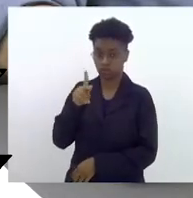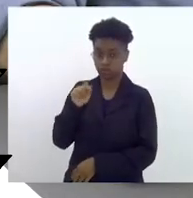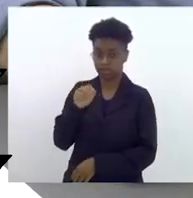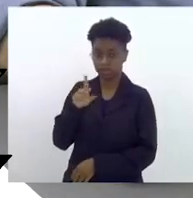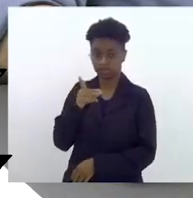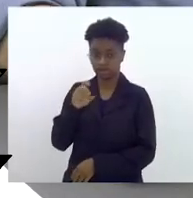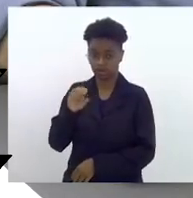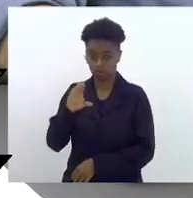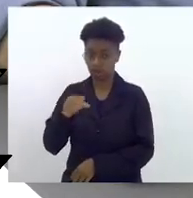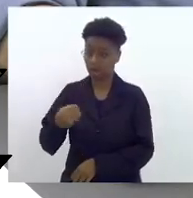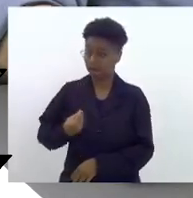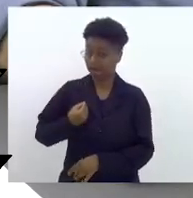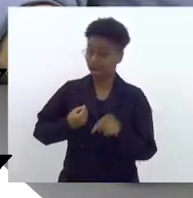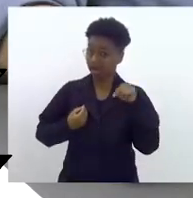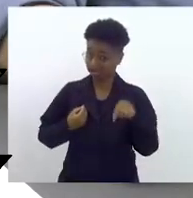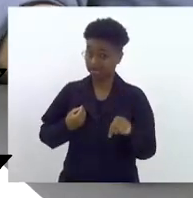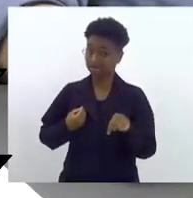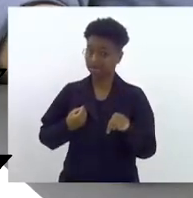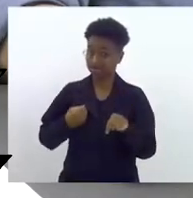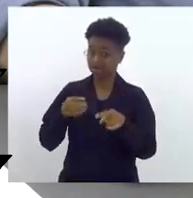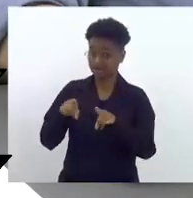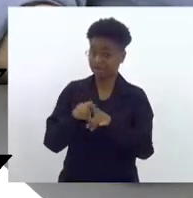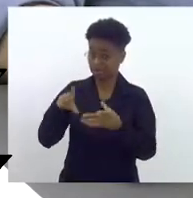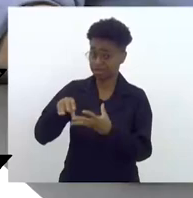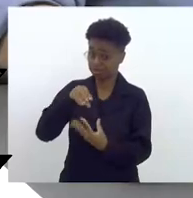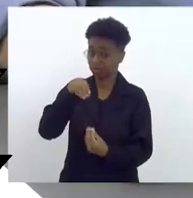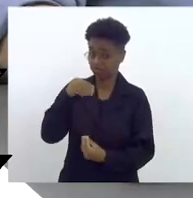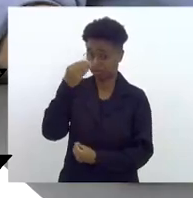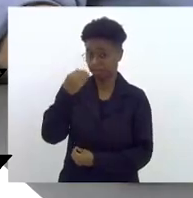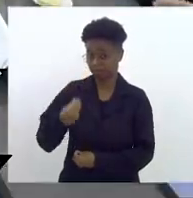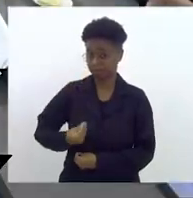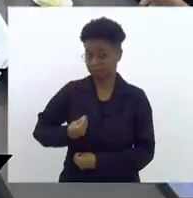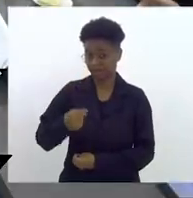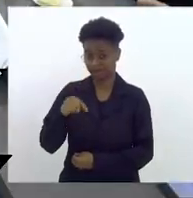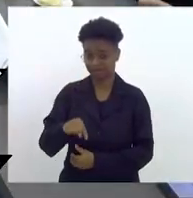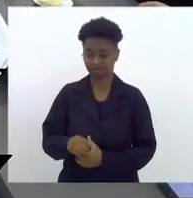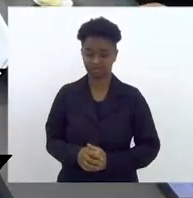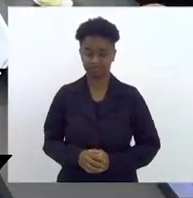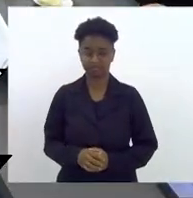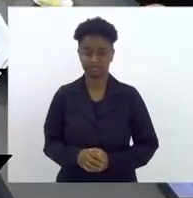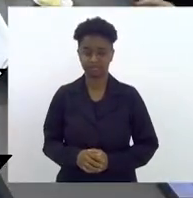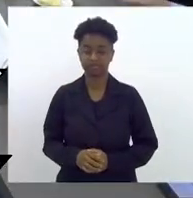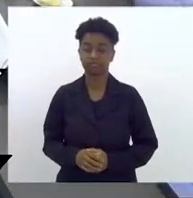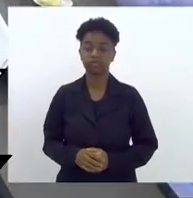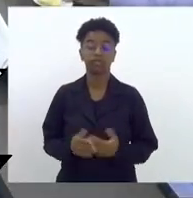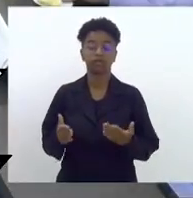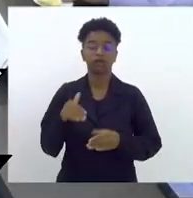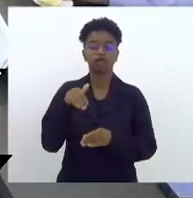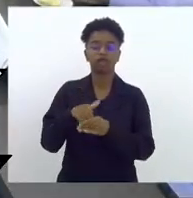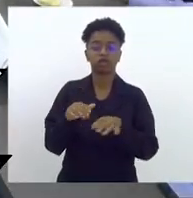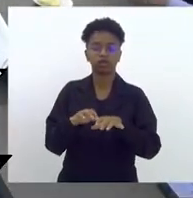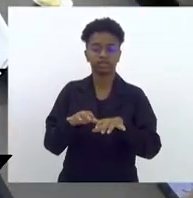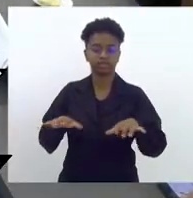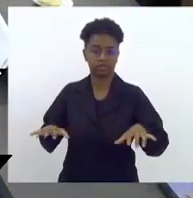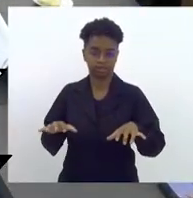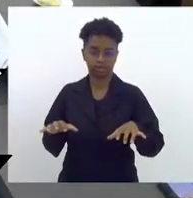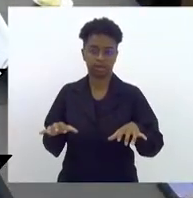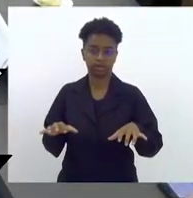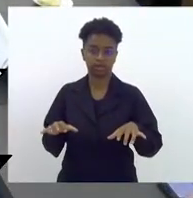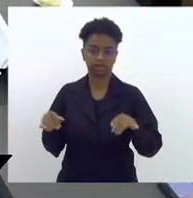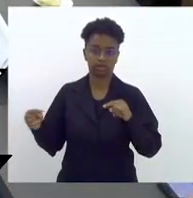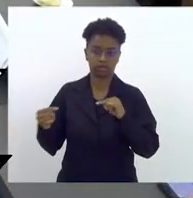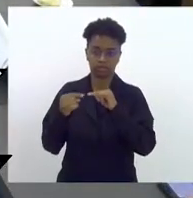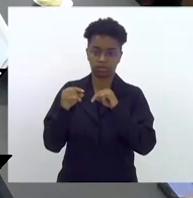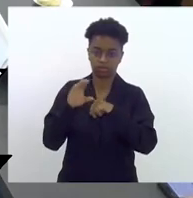aqui fisicamente espiritualmente Deputado Deputado Luis Paulo Presidente o voto separado pela